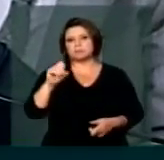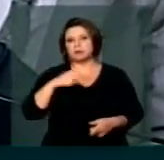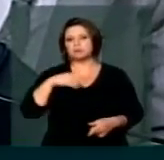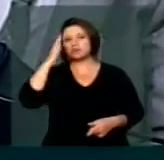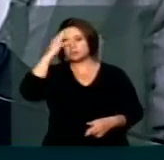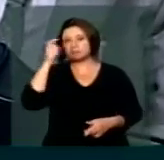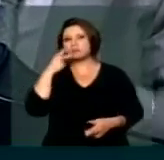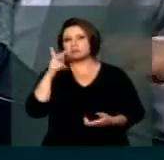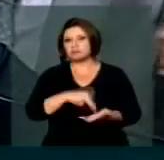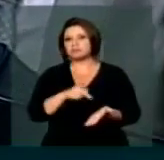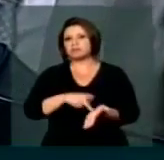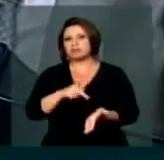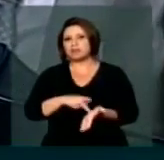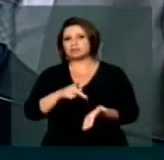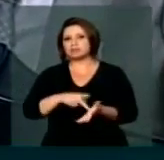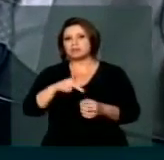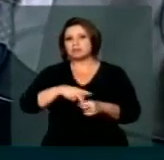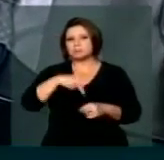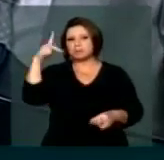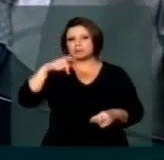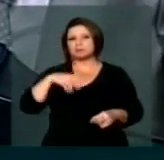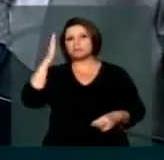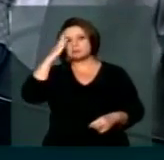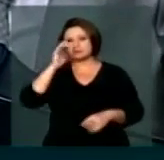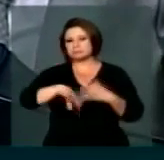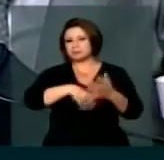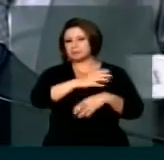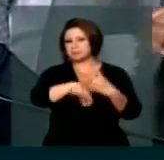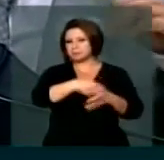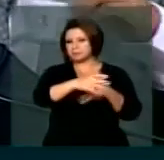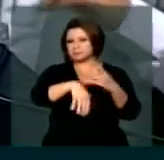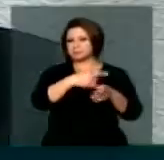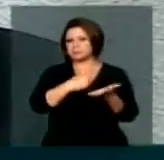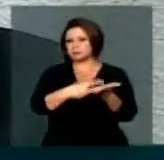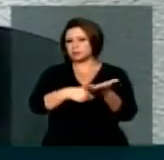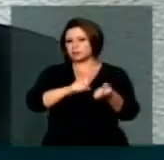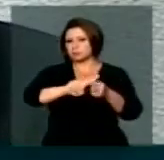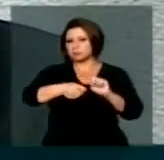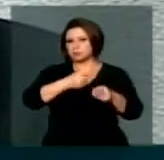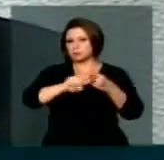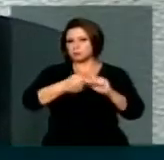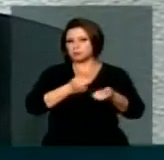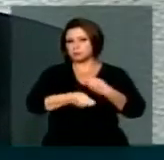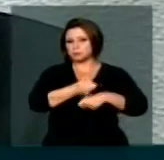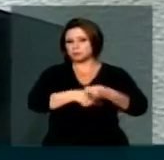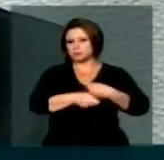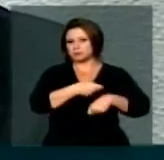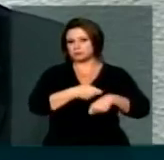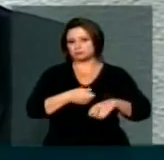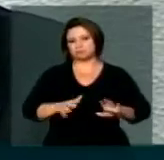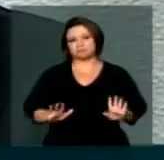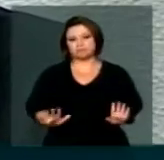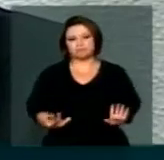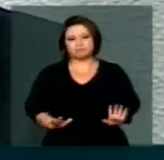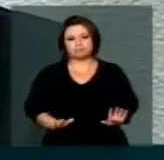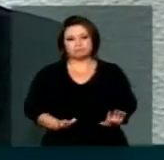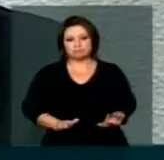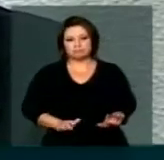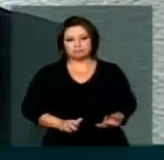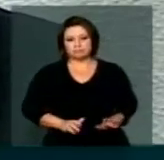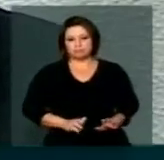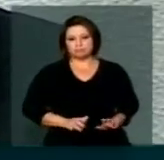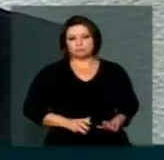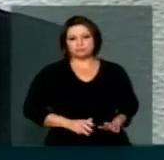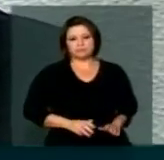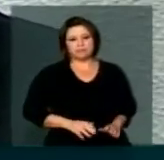informações verdadeiras que a Petrobras tinha virado um balcão de negócios? Eu não tenho informação. A questão